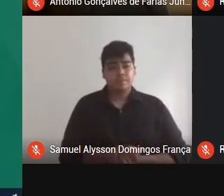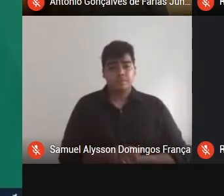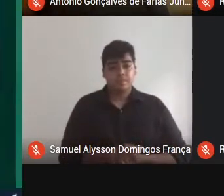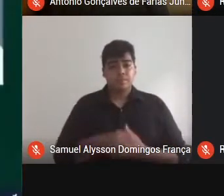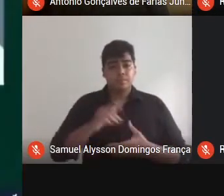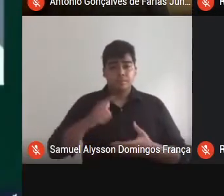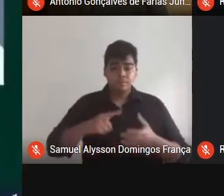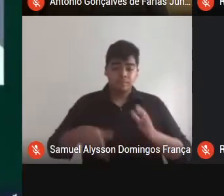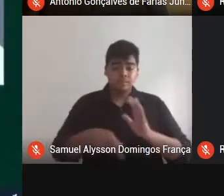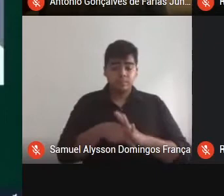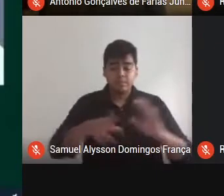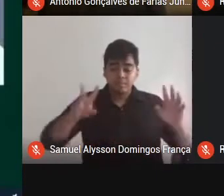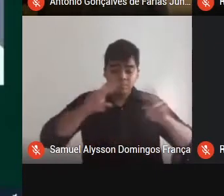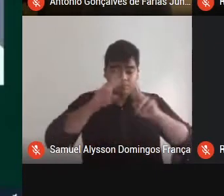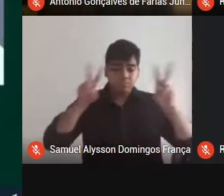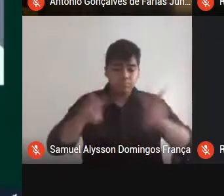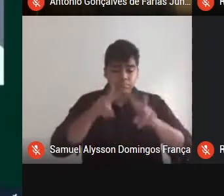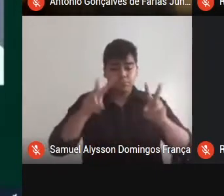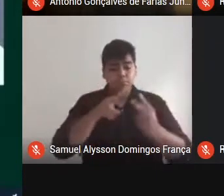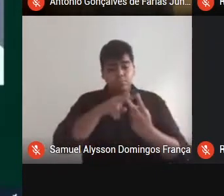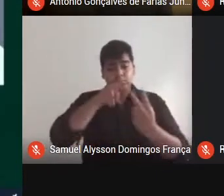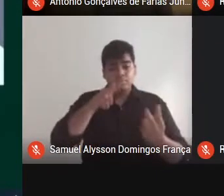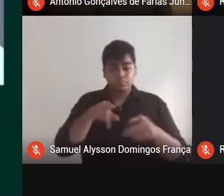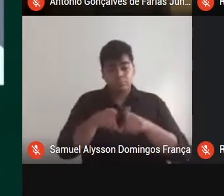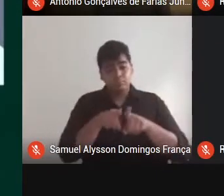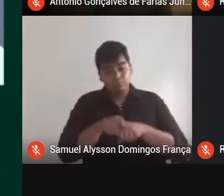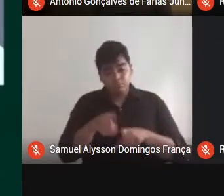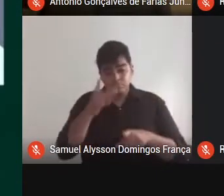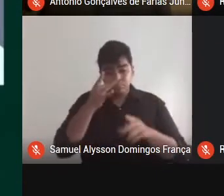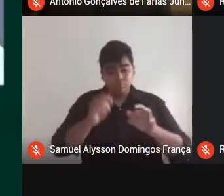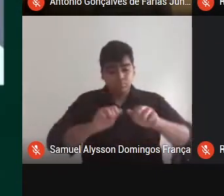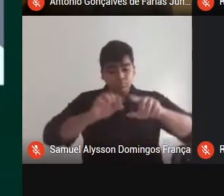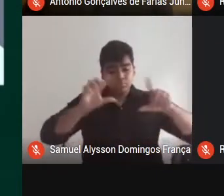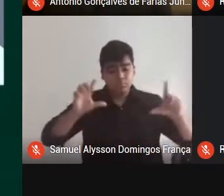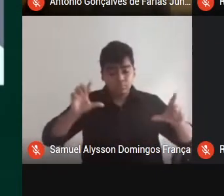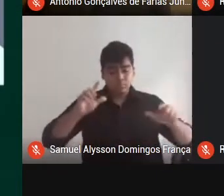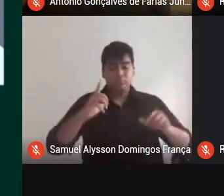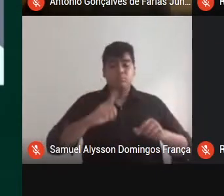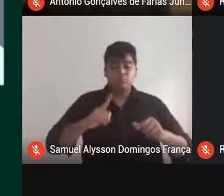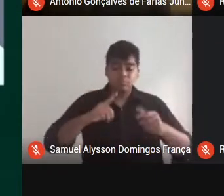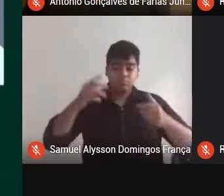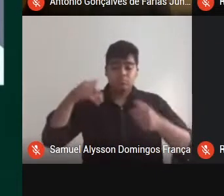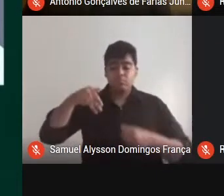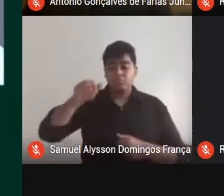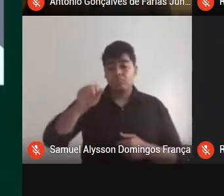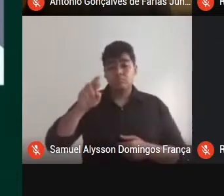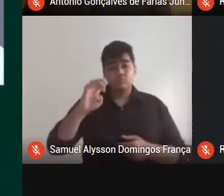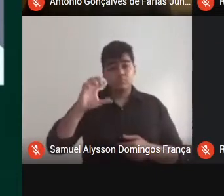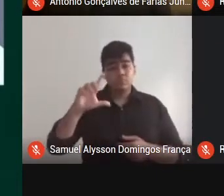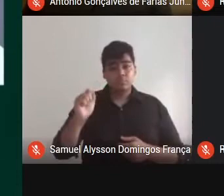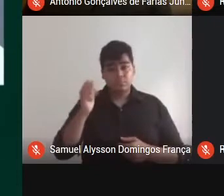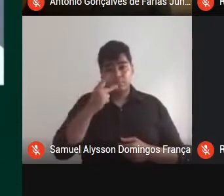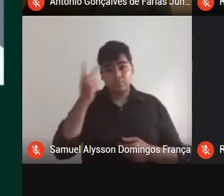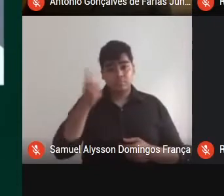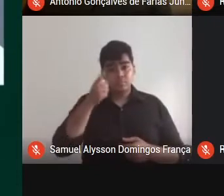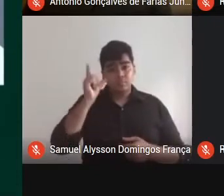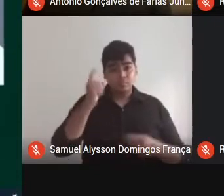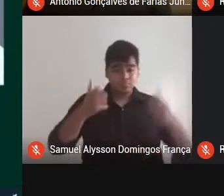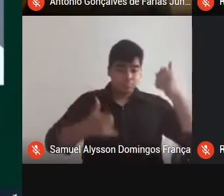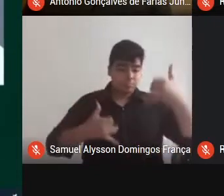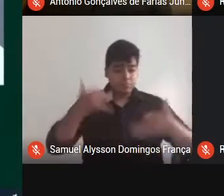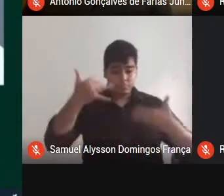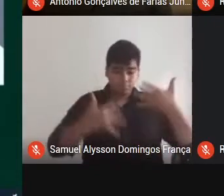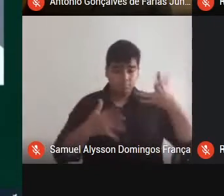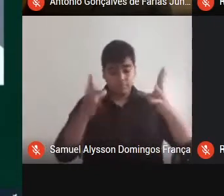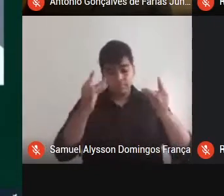virtual e aumentada, a professora Marcela falou muito bem, ela abrangeu muito esse tema, né, ontem, eu fiquei maravilhado.